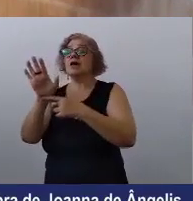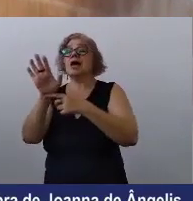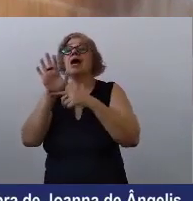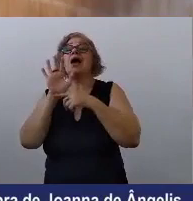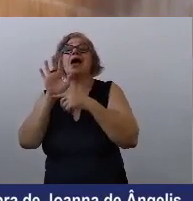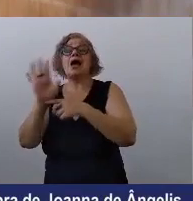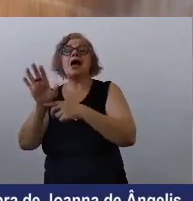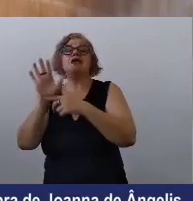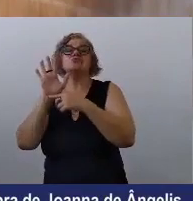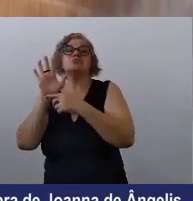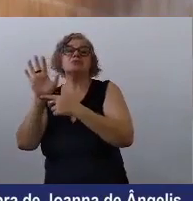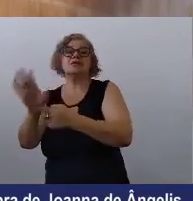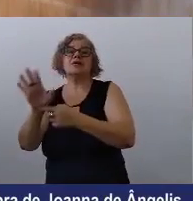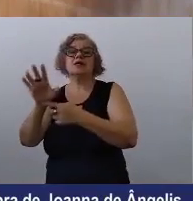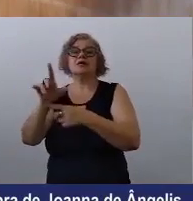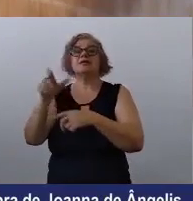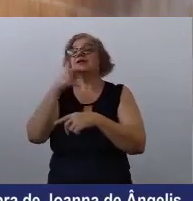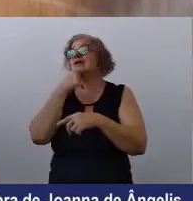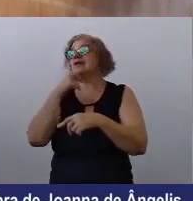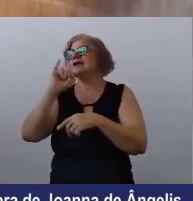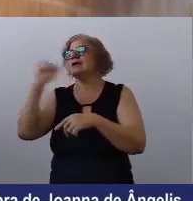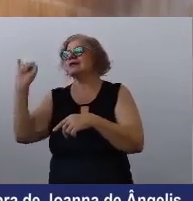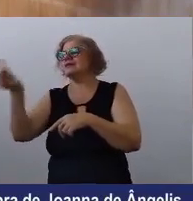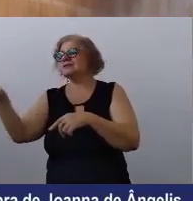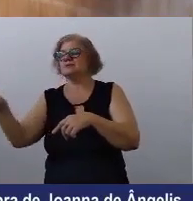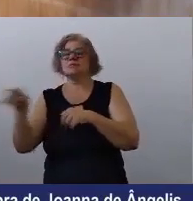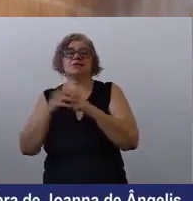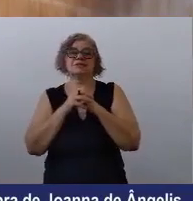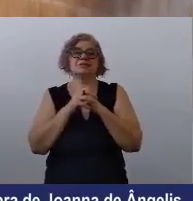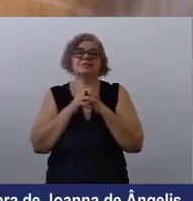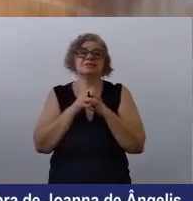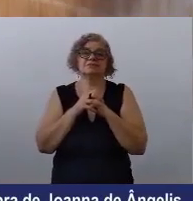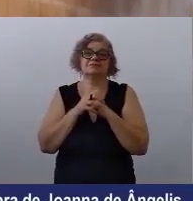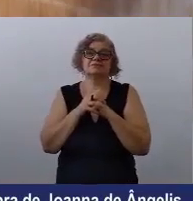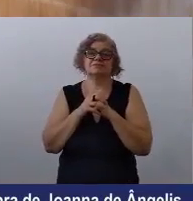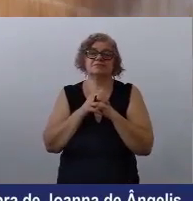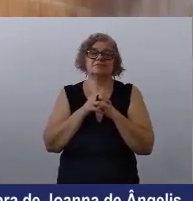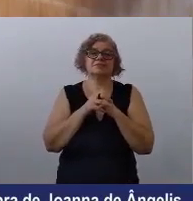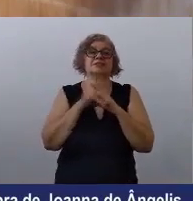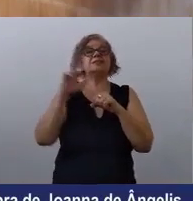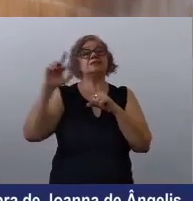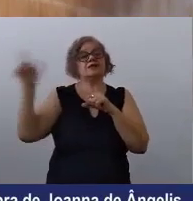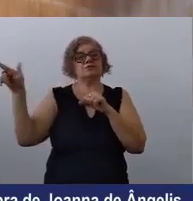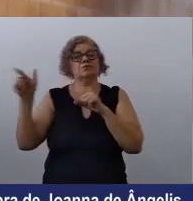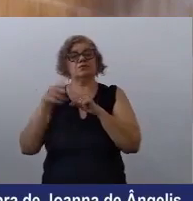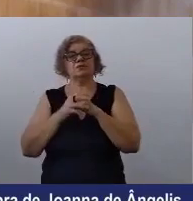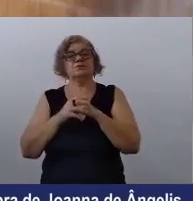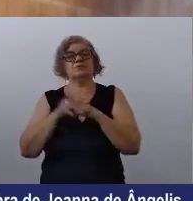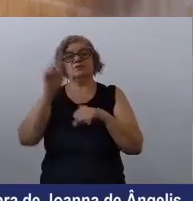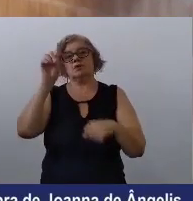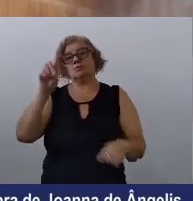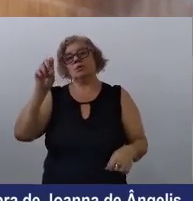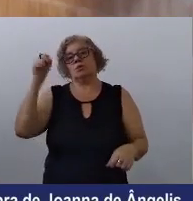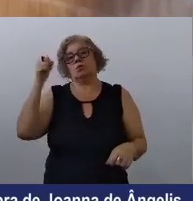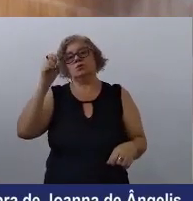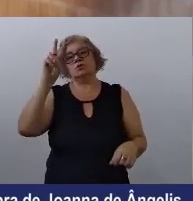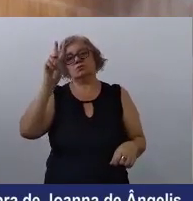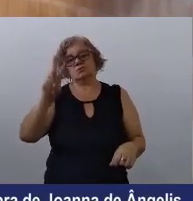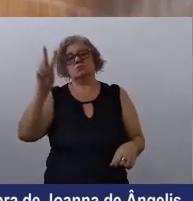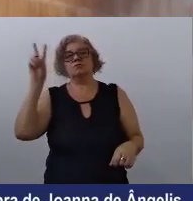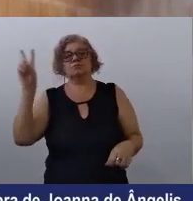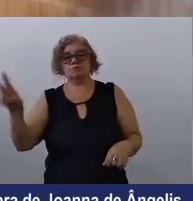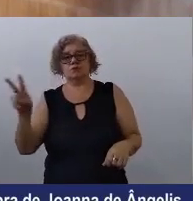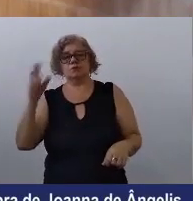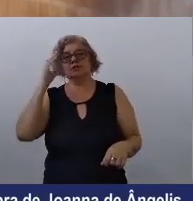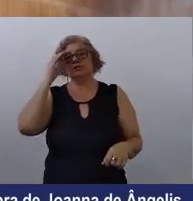irmãs que estavam ali sem nenhum desejo religioso. Em